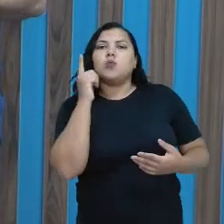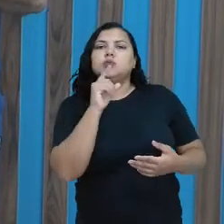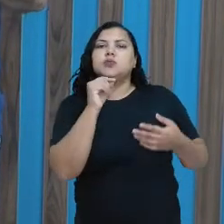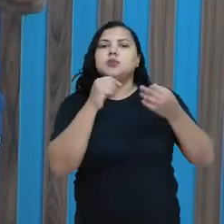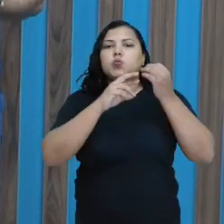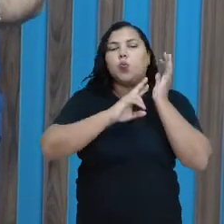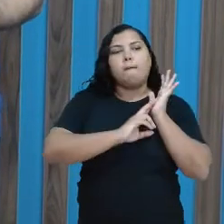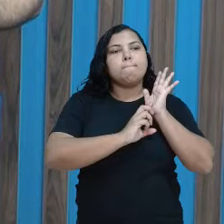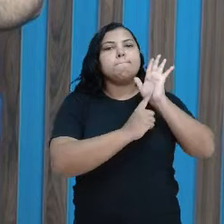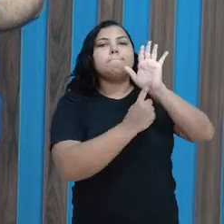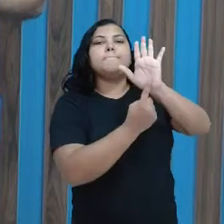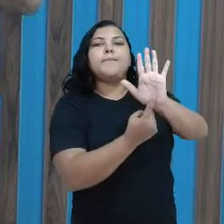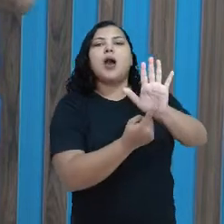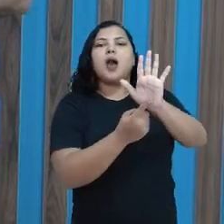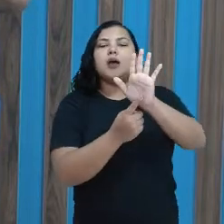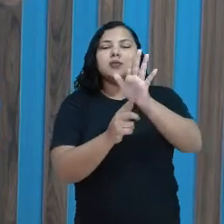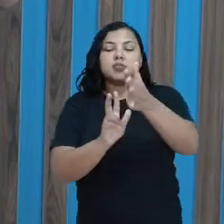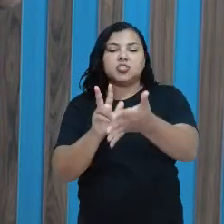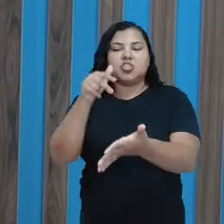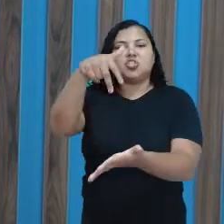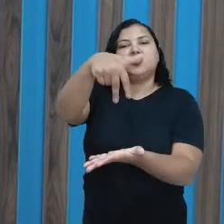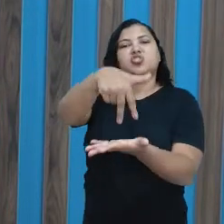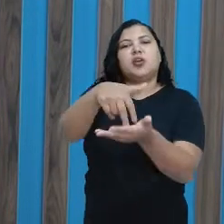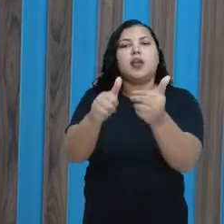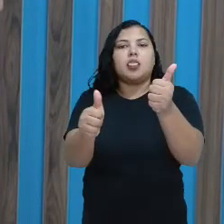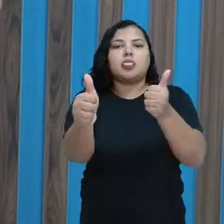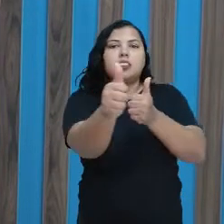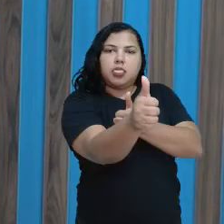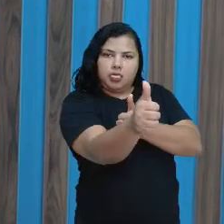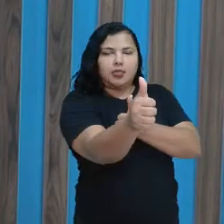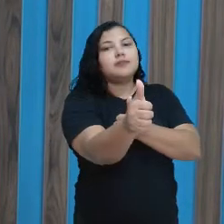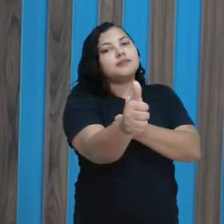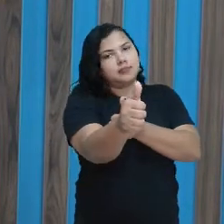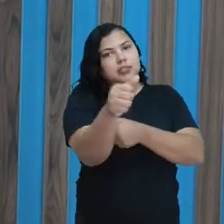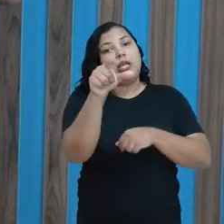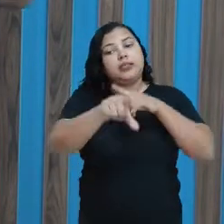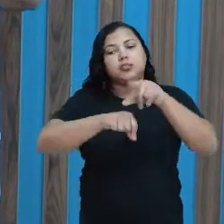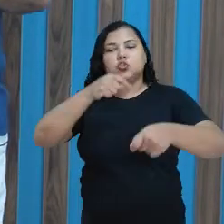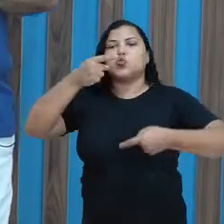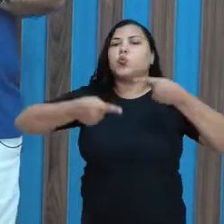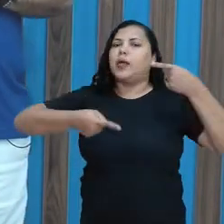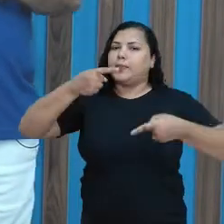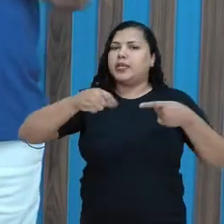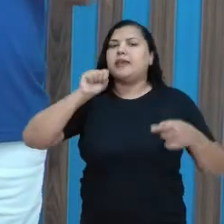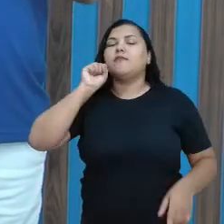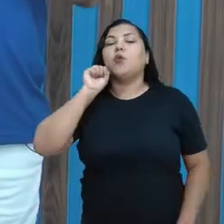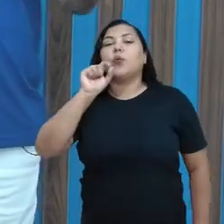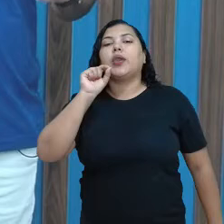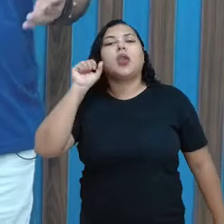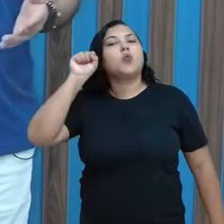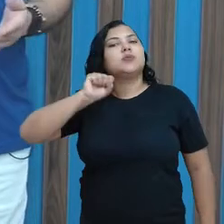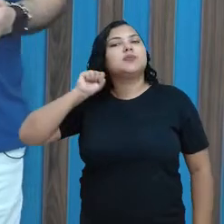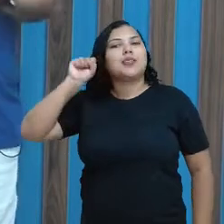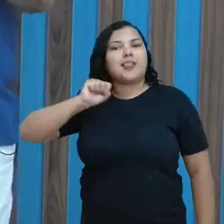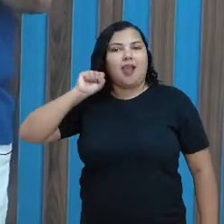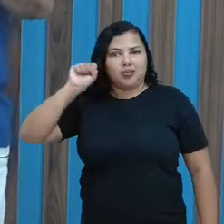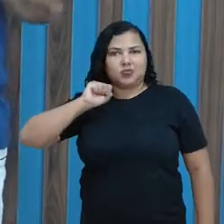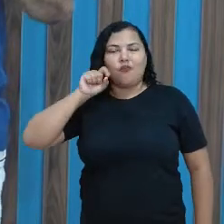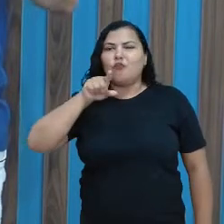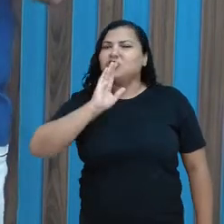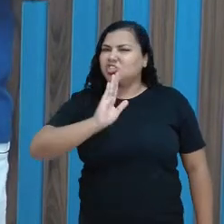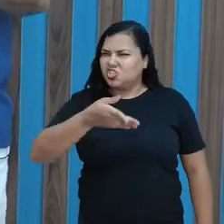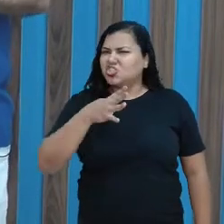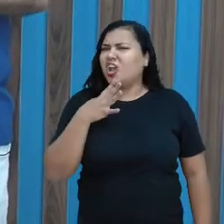destaque nas decisões políticas, que foi o Senado. Então, todo mundo já ouviu falar, eu acredito